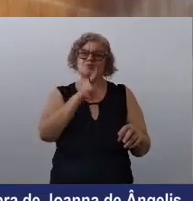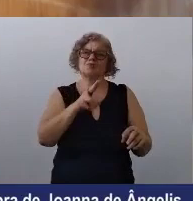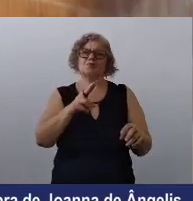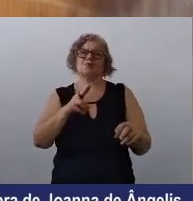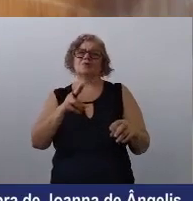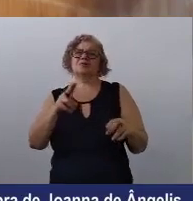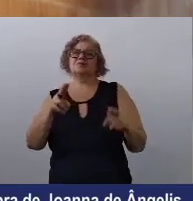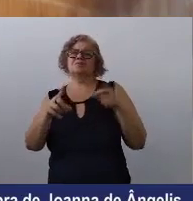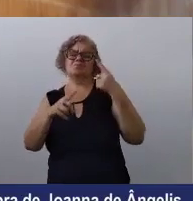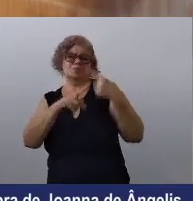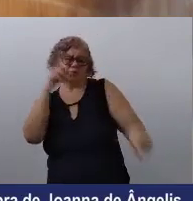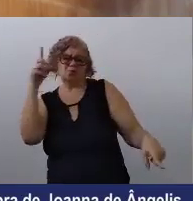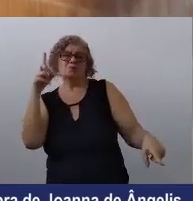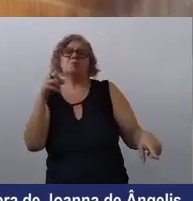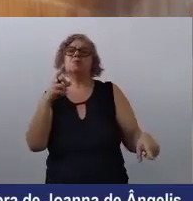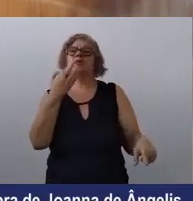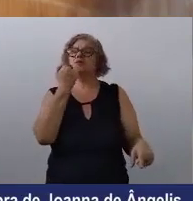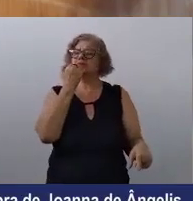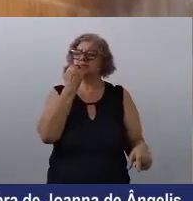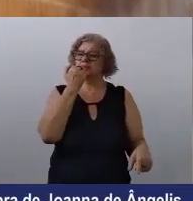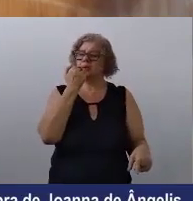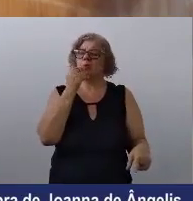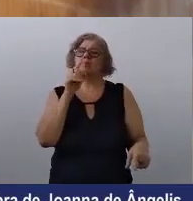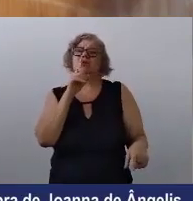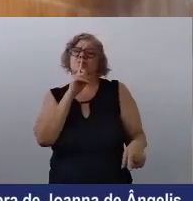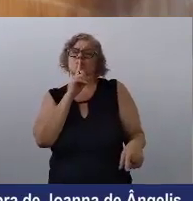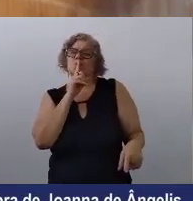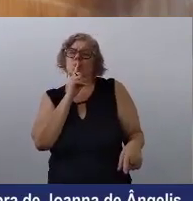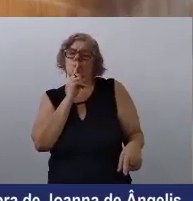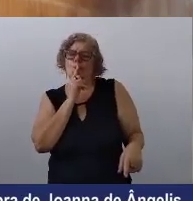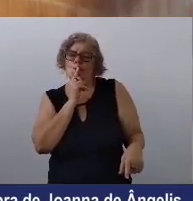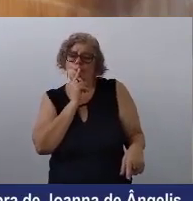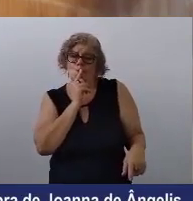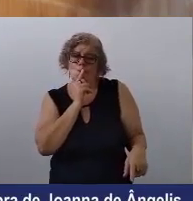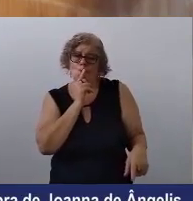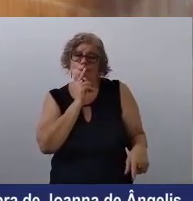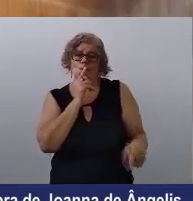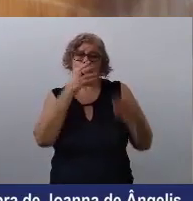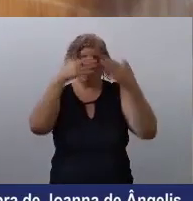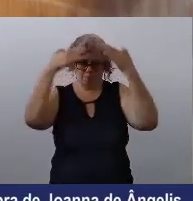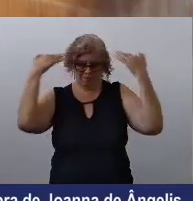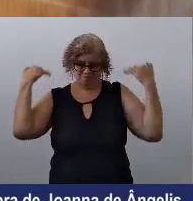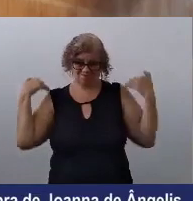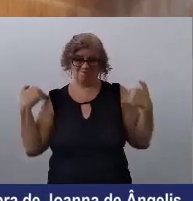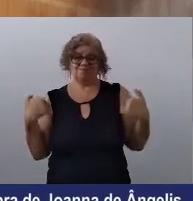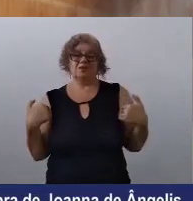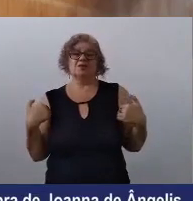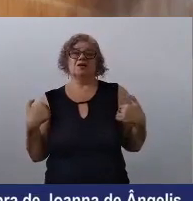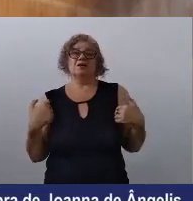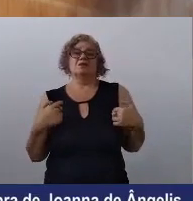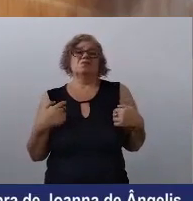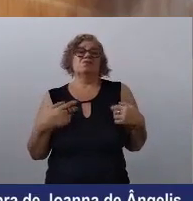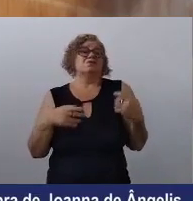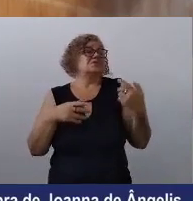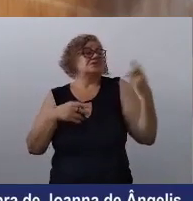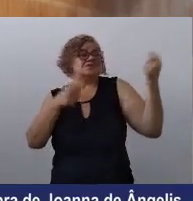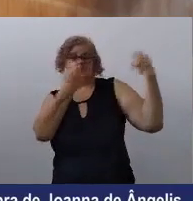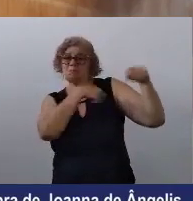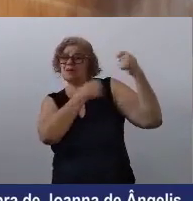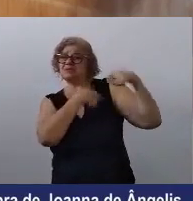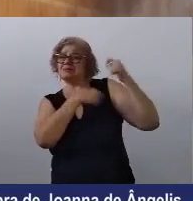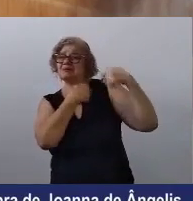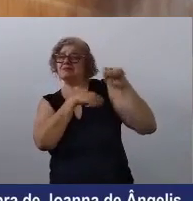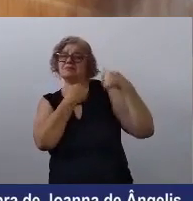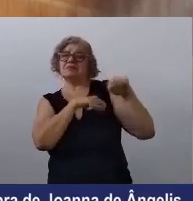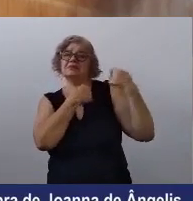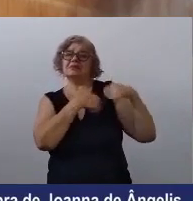Usava um cilício com a pele de porco por dentro da roupa, que ia